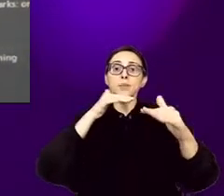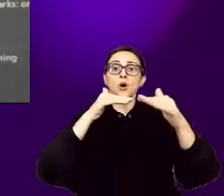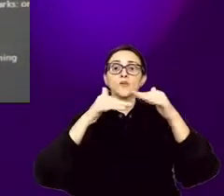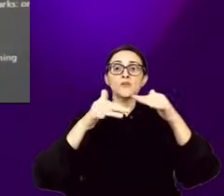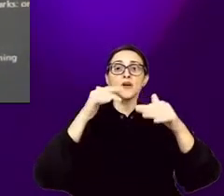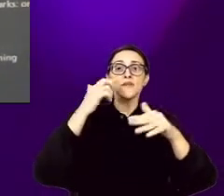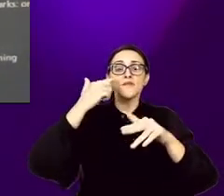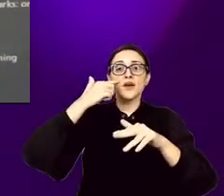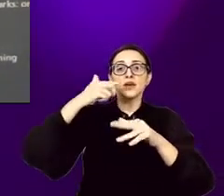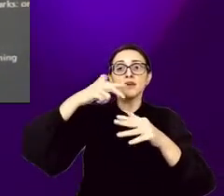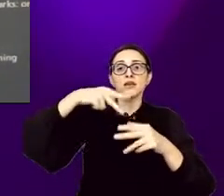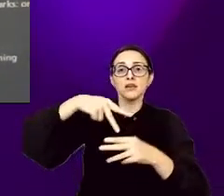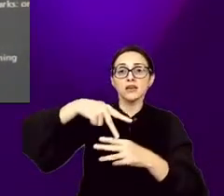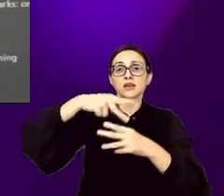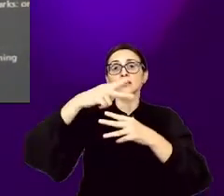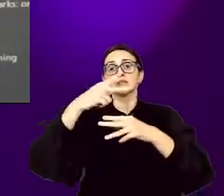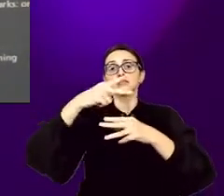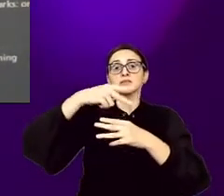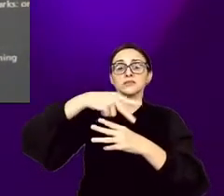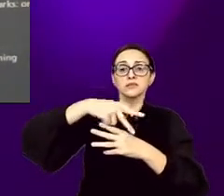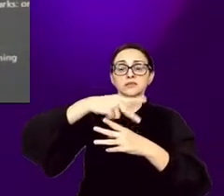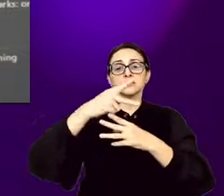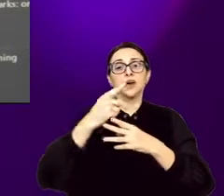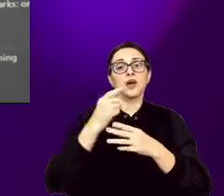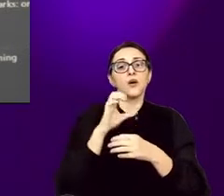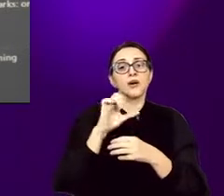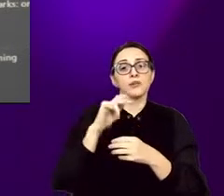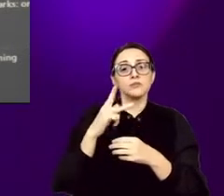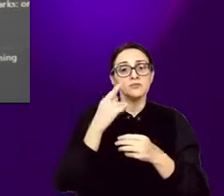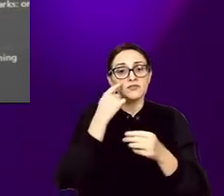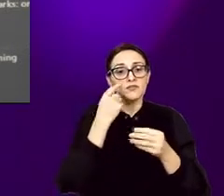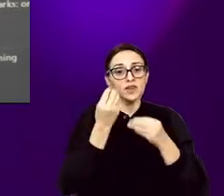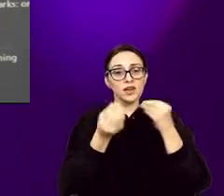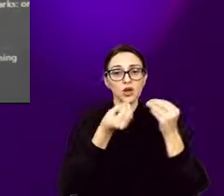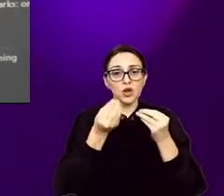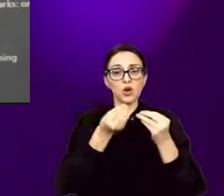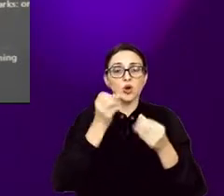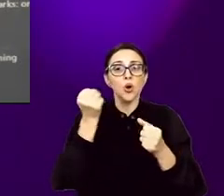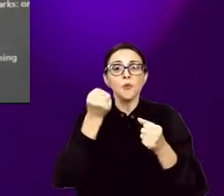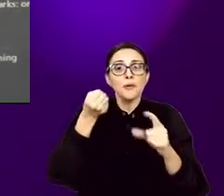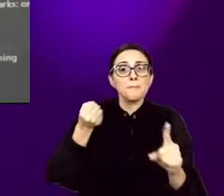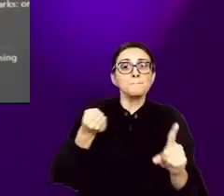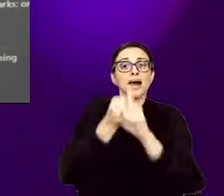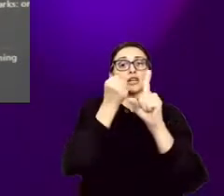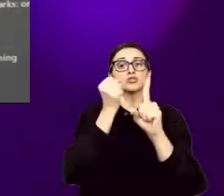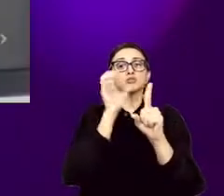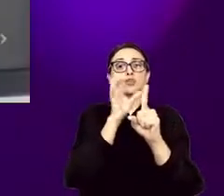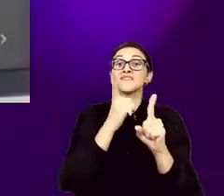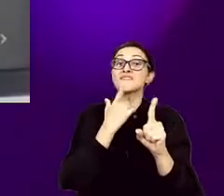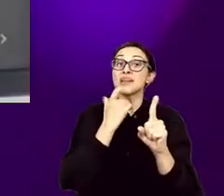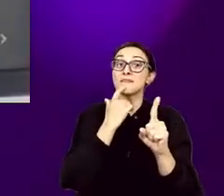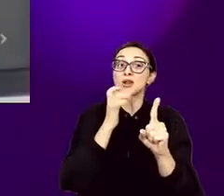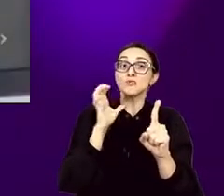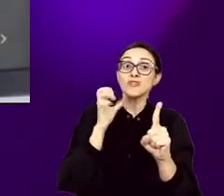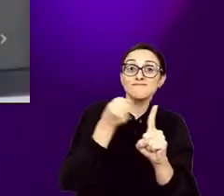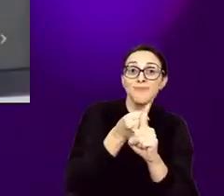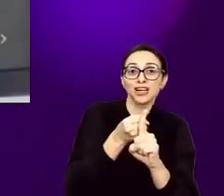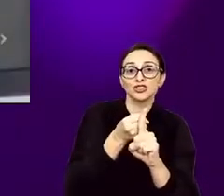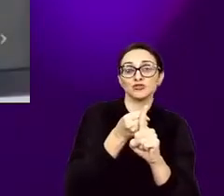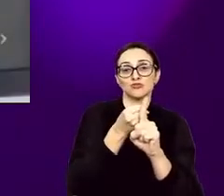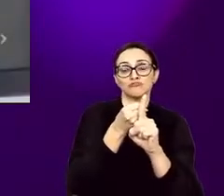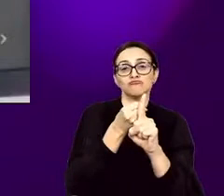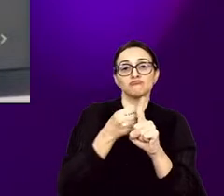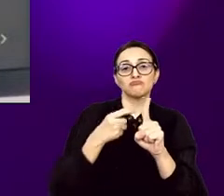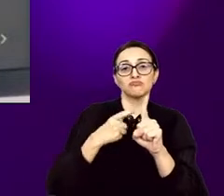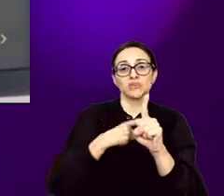a inclinação, né, e a versão do meu cup, e eu vejo aonde que eu estou tendo impacto, e onde está vermelho aqui é porque eu tenho impacto. Então, aqui